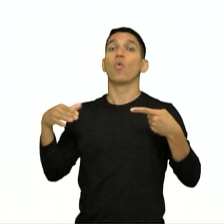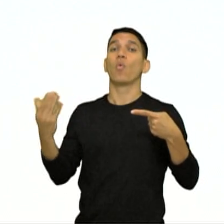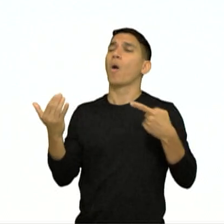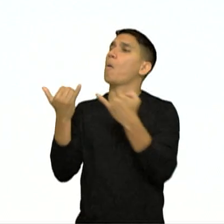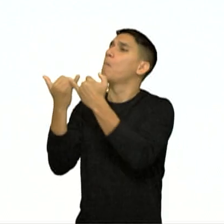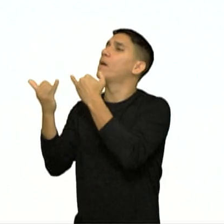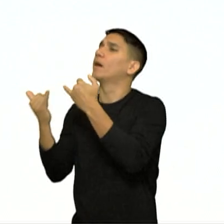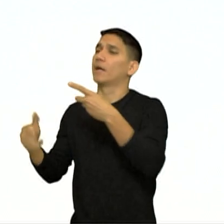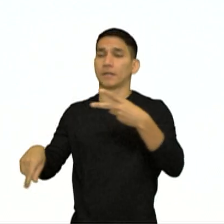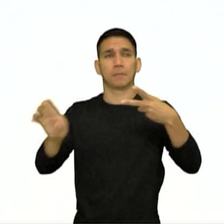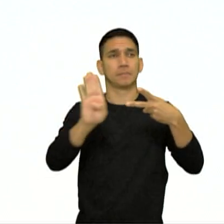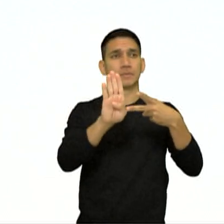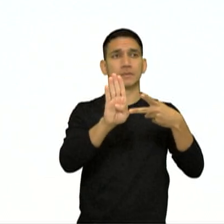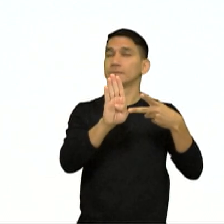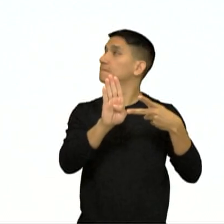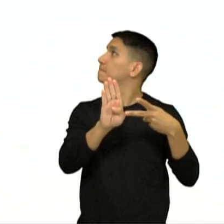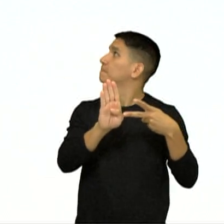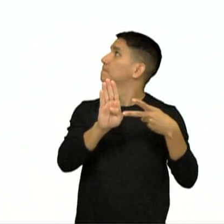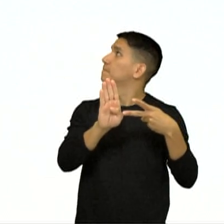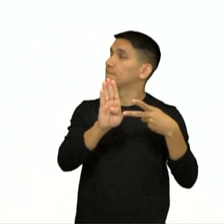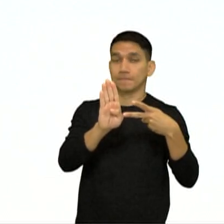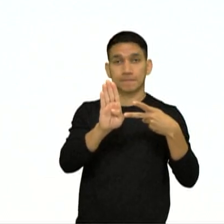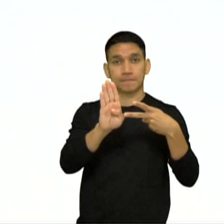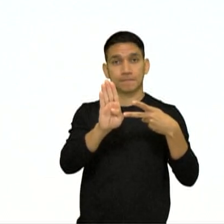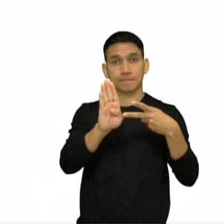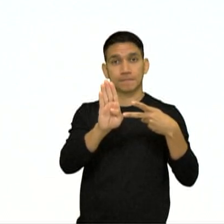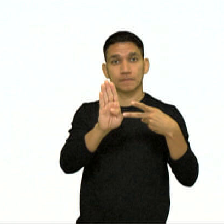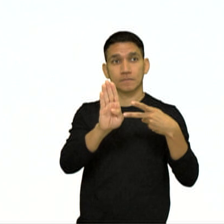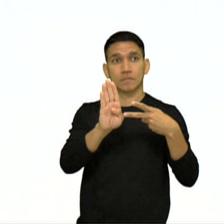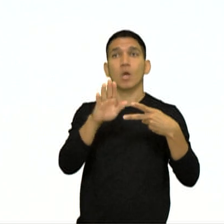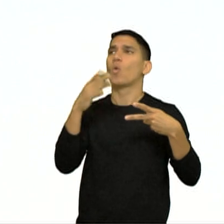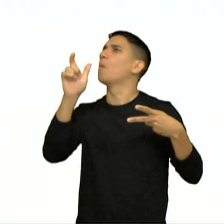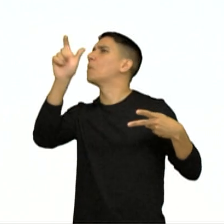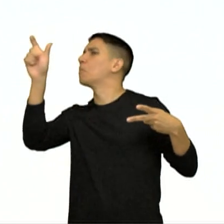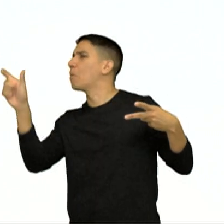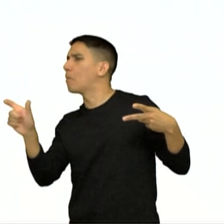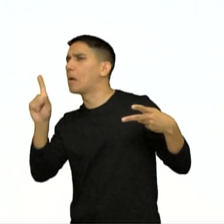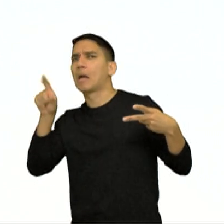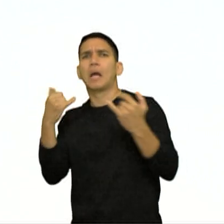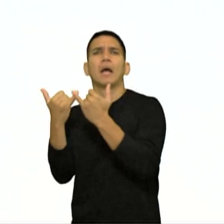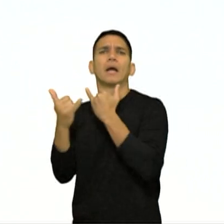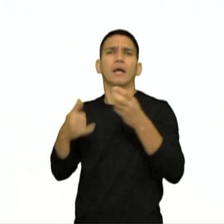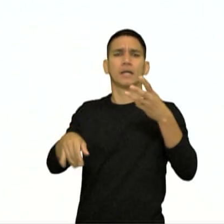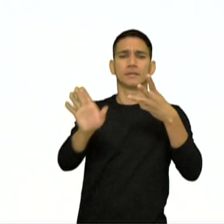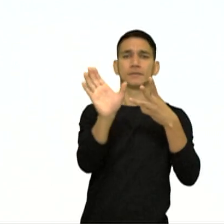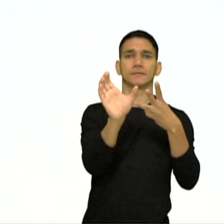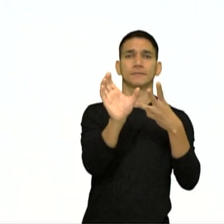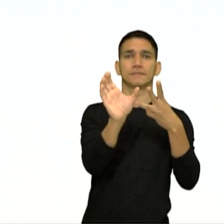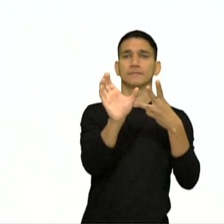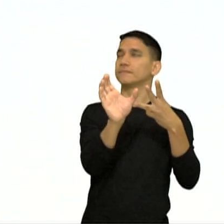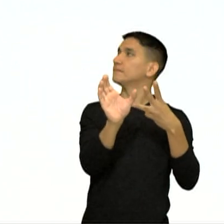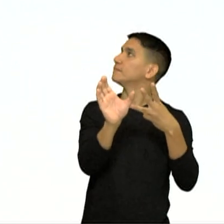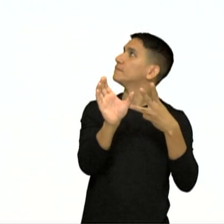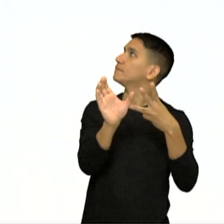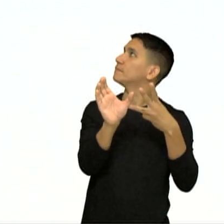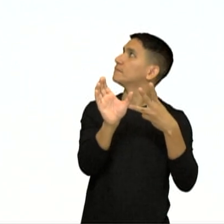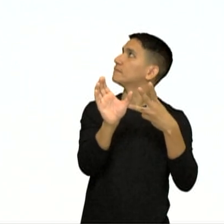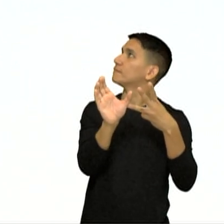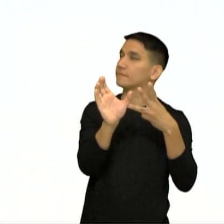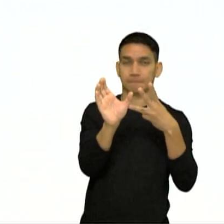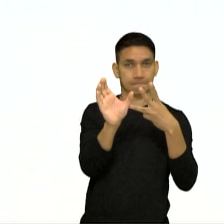um exercício. Olha esse exercício que interessante. Entre os monômios apresentados, quais são semelhantes